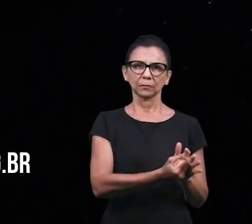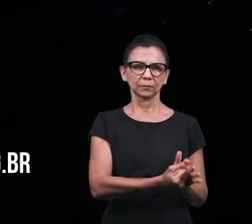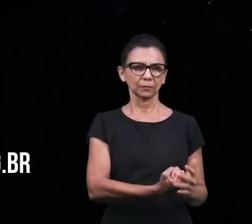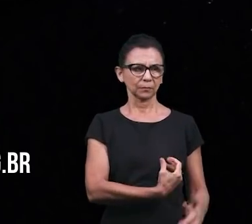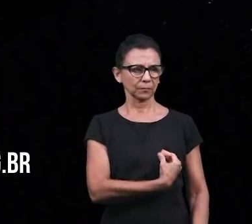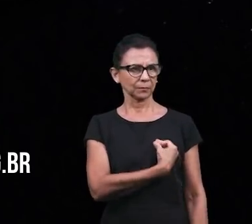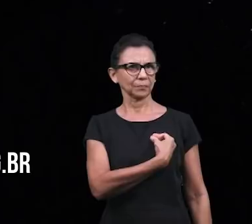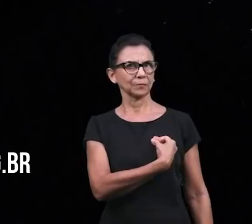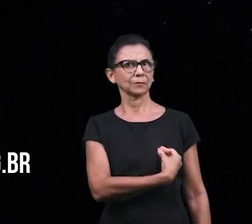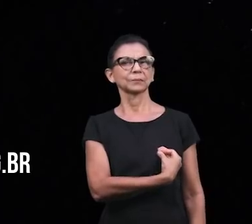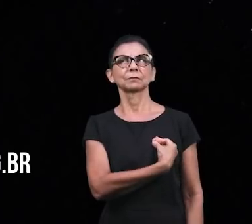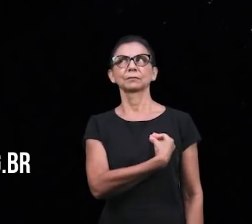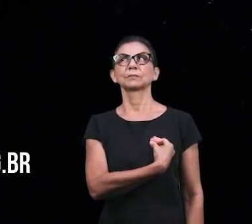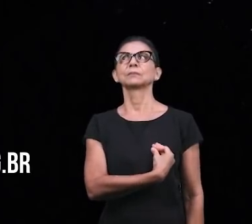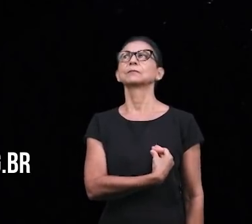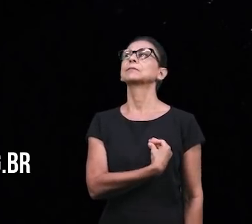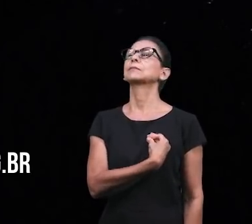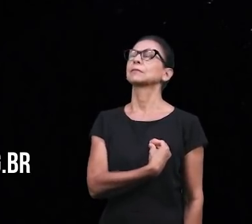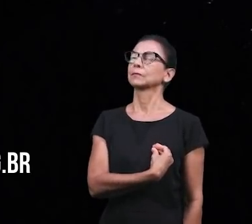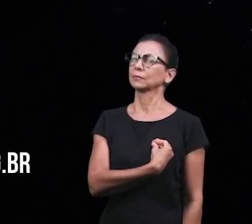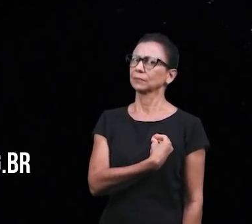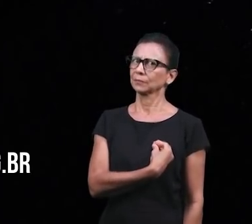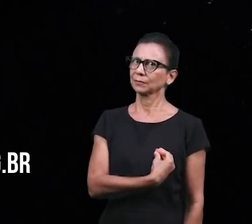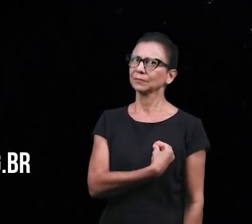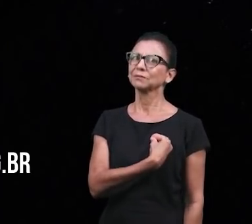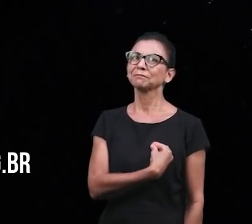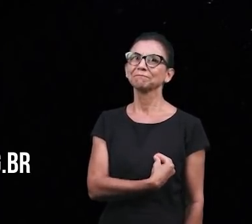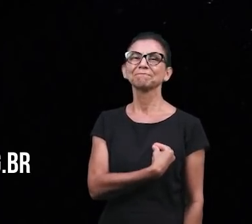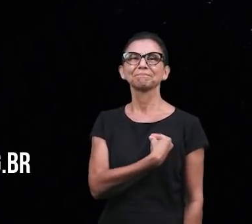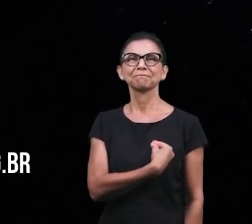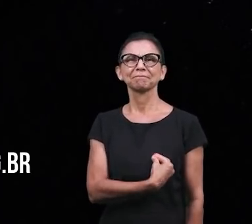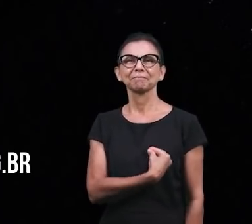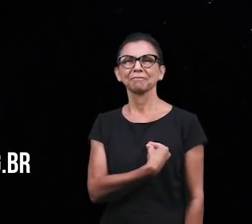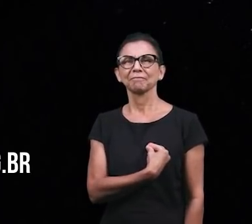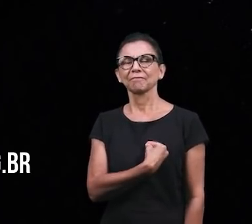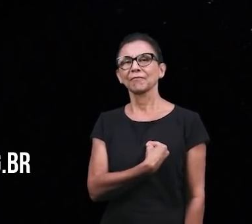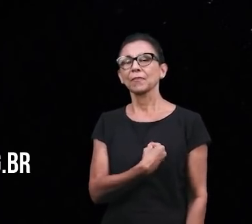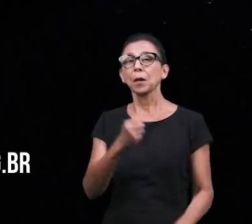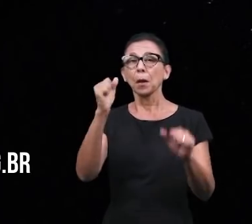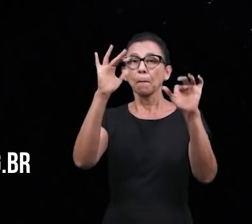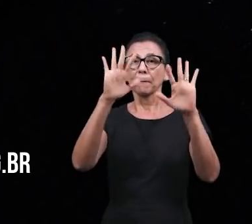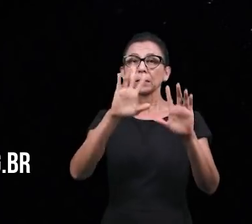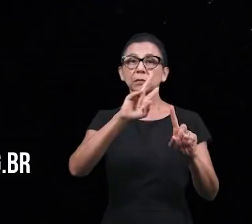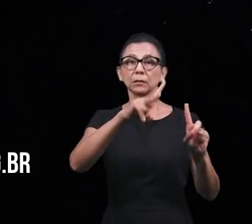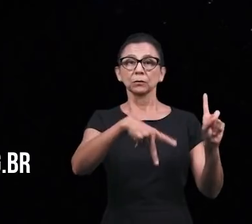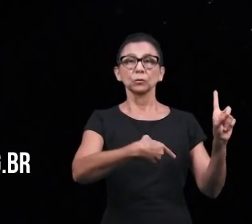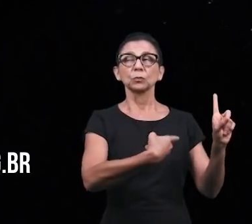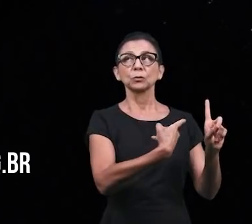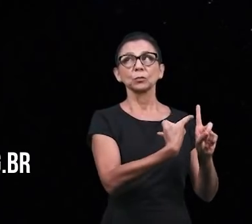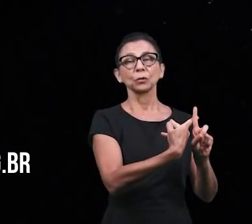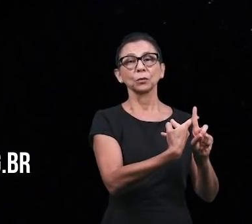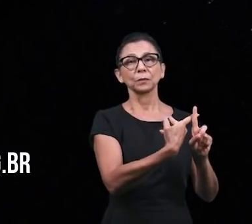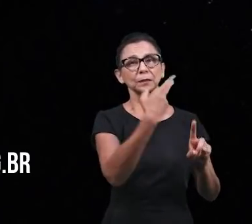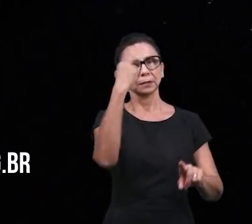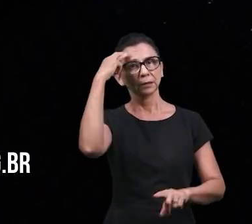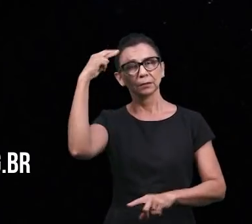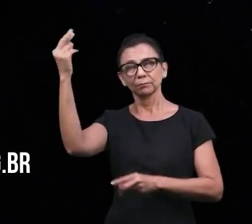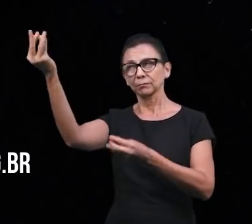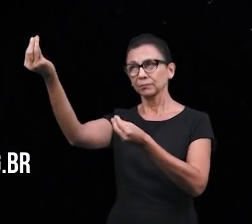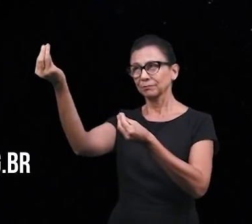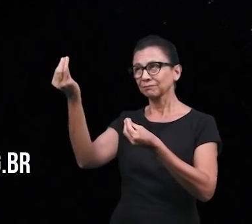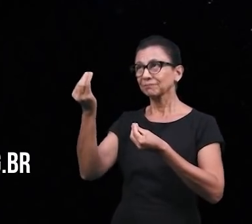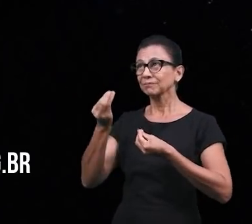sobre mim, porção dobrada, ó Senhor, me